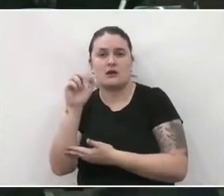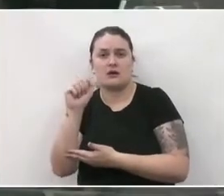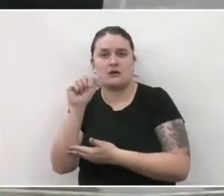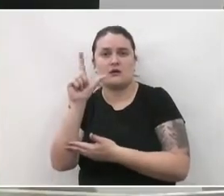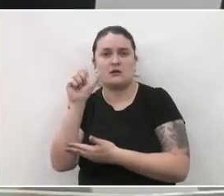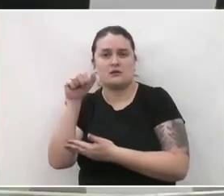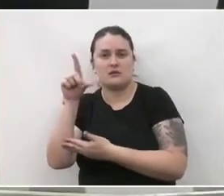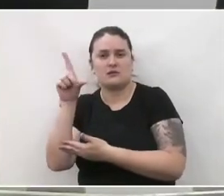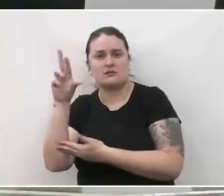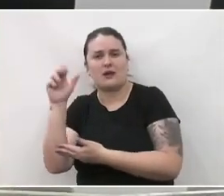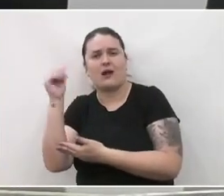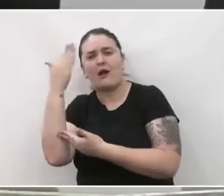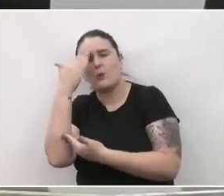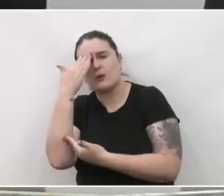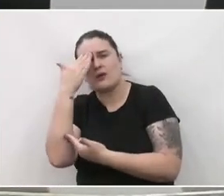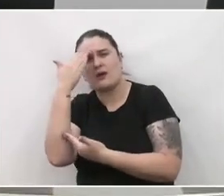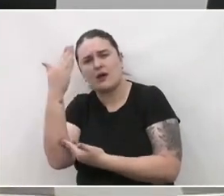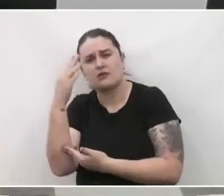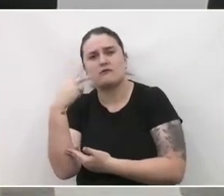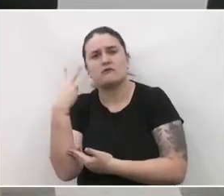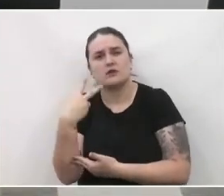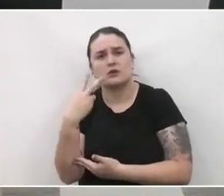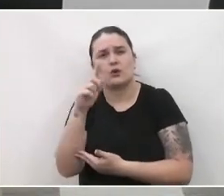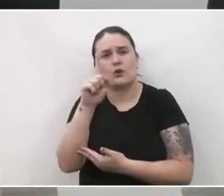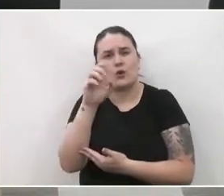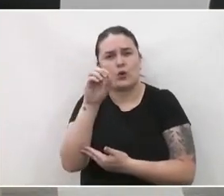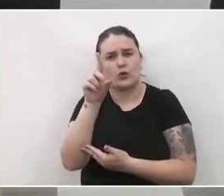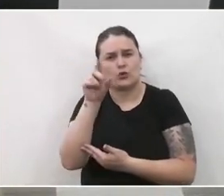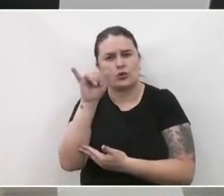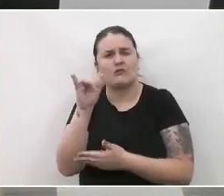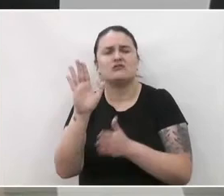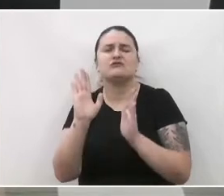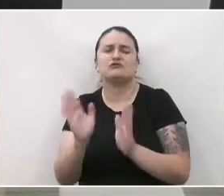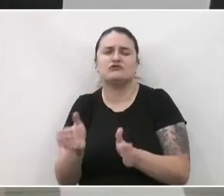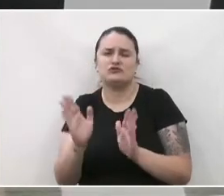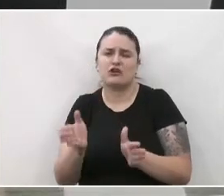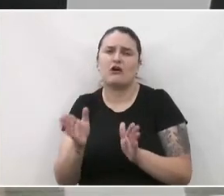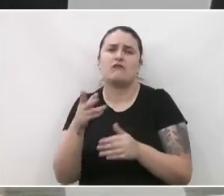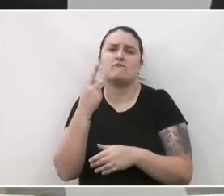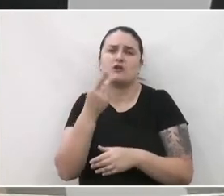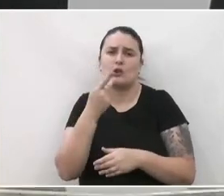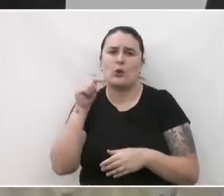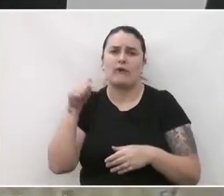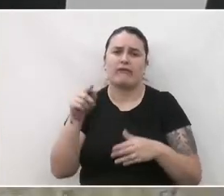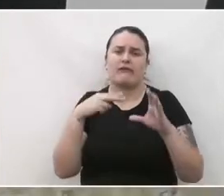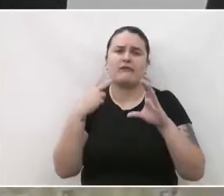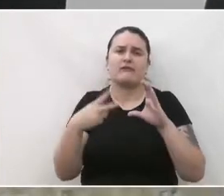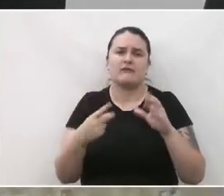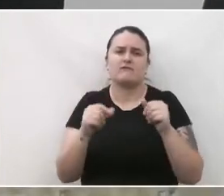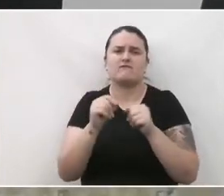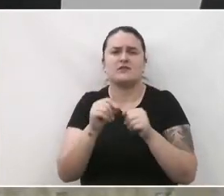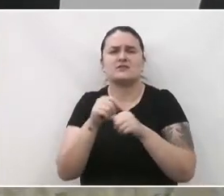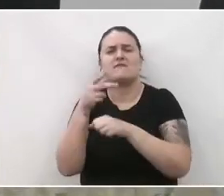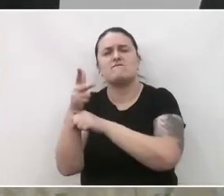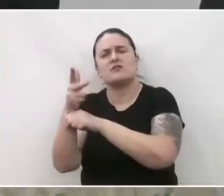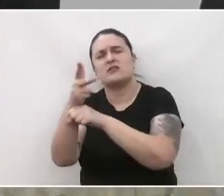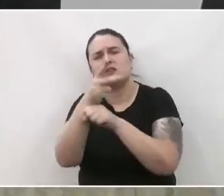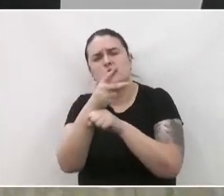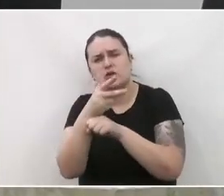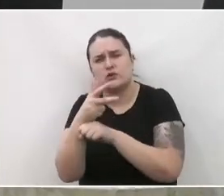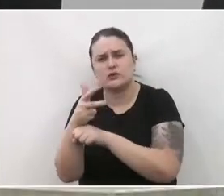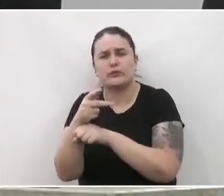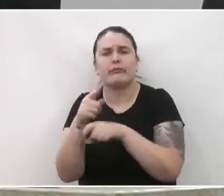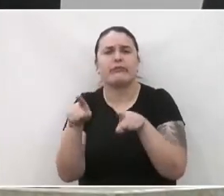ao Godoy também por fazer essa solicitação. Já inúmeras vezes foi falado nessa Câmara, feito vídeos,